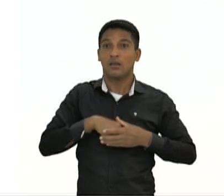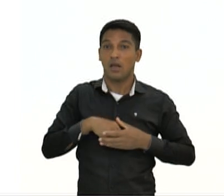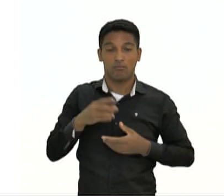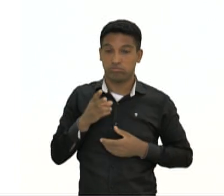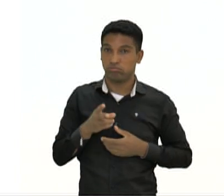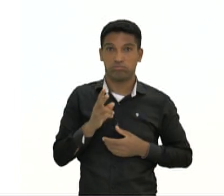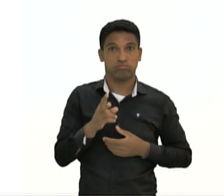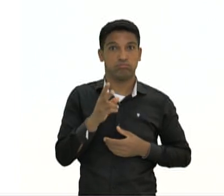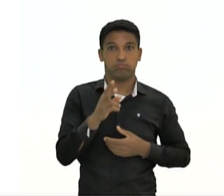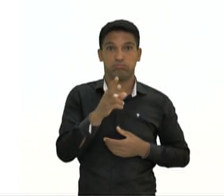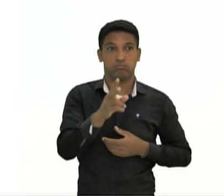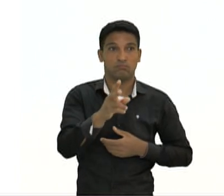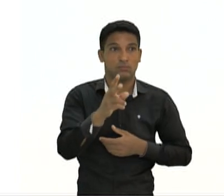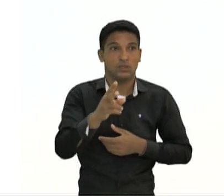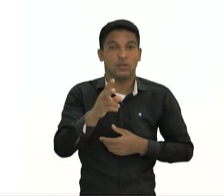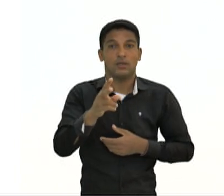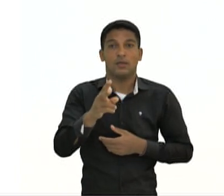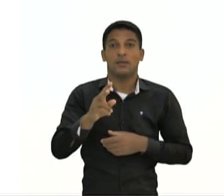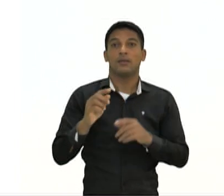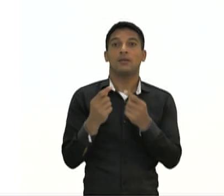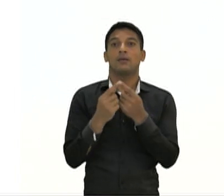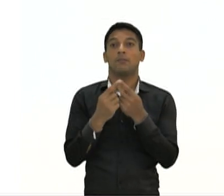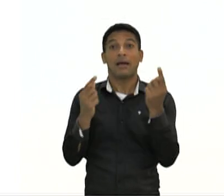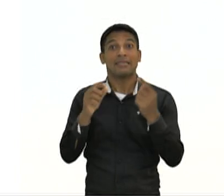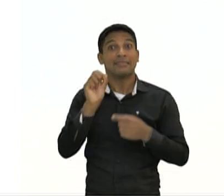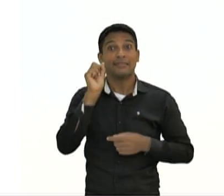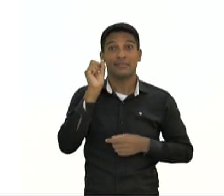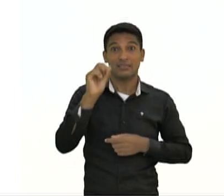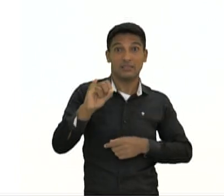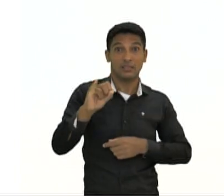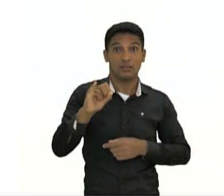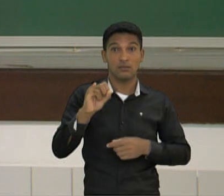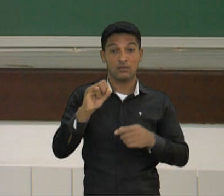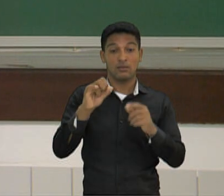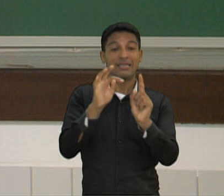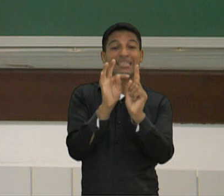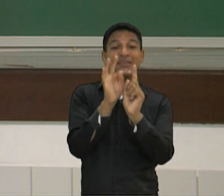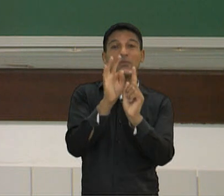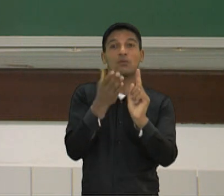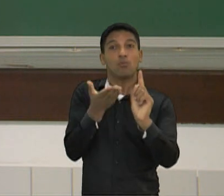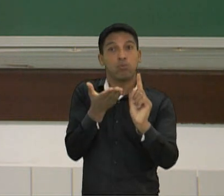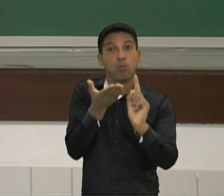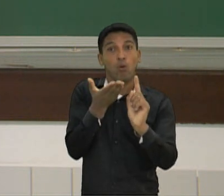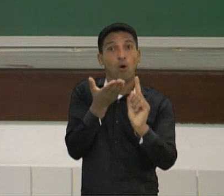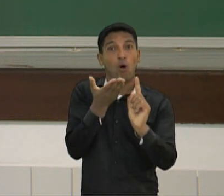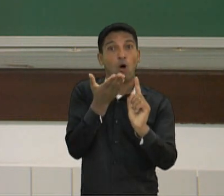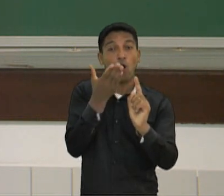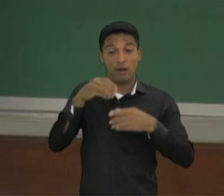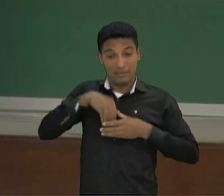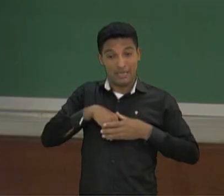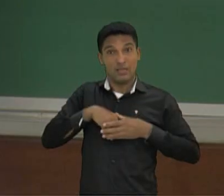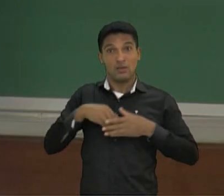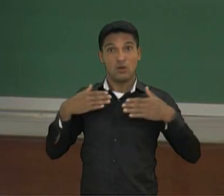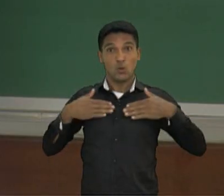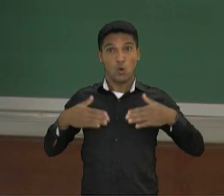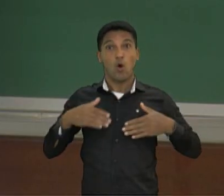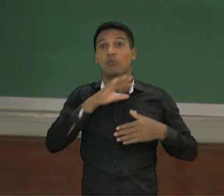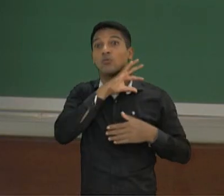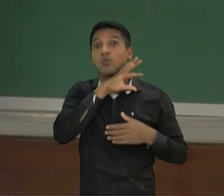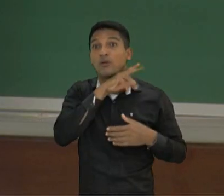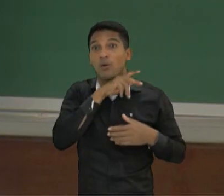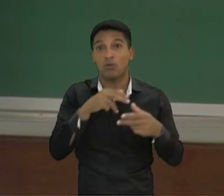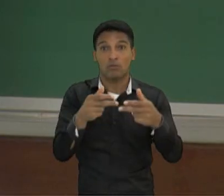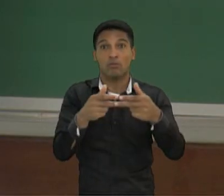eu consigo manter essa temperatura, eu aumento a taxa metabólica. Então, eu preciso de mais recursos para poder sobreviver, maiores fontes de